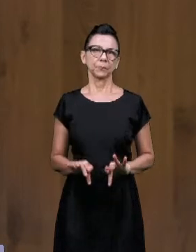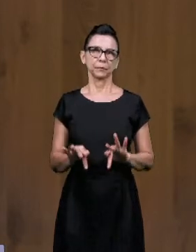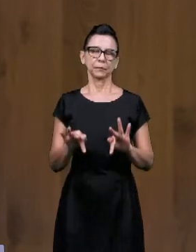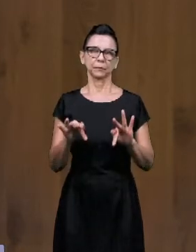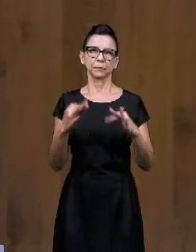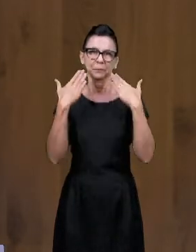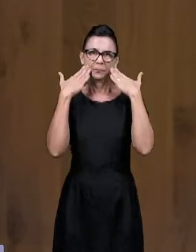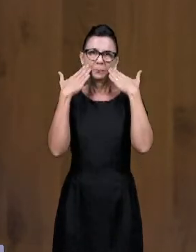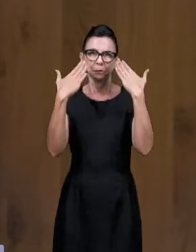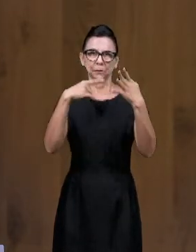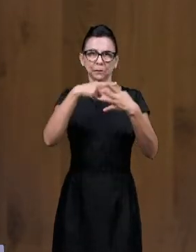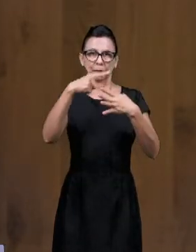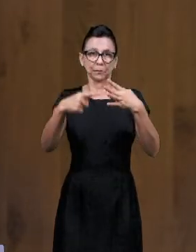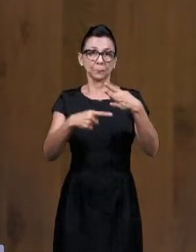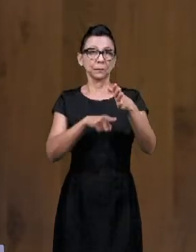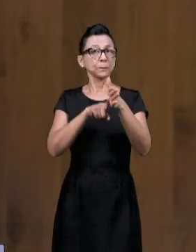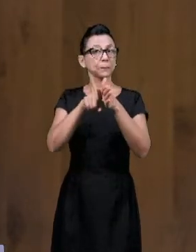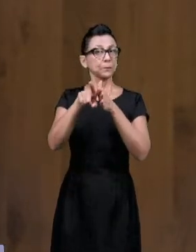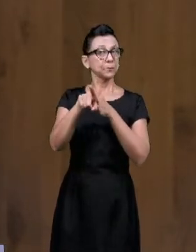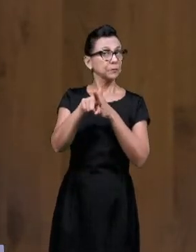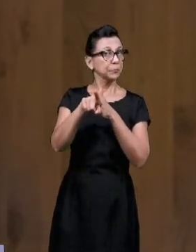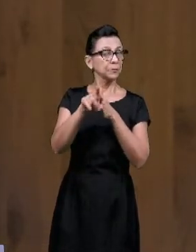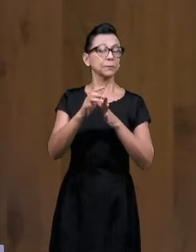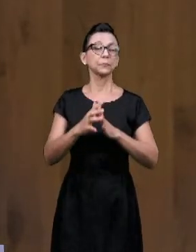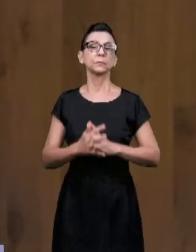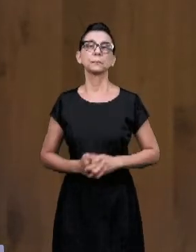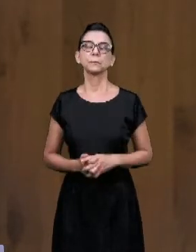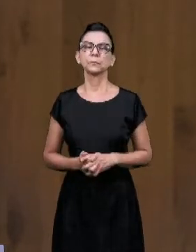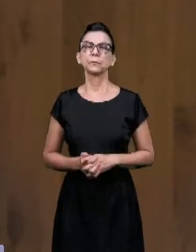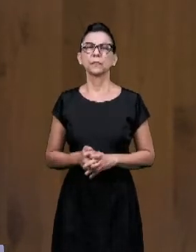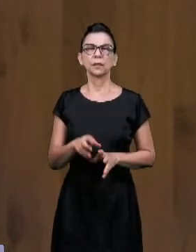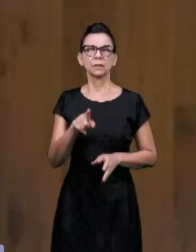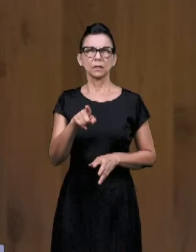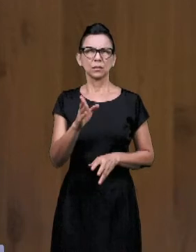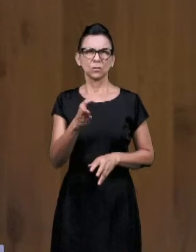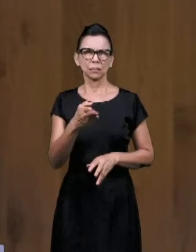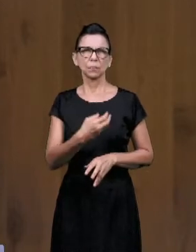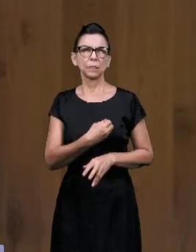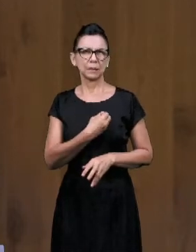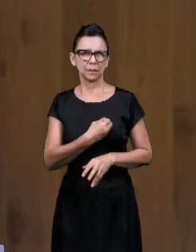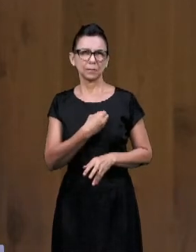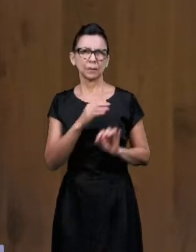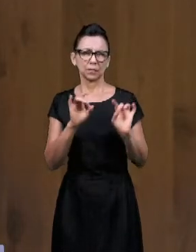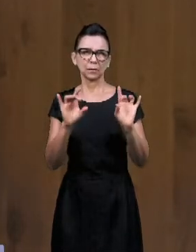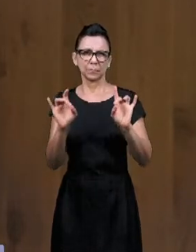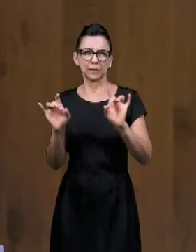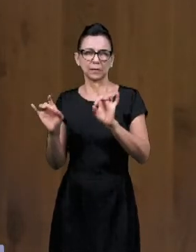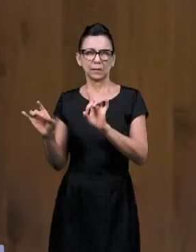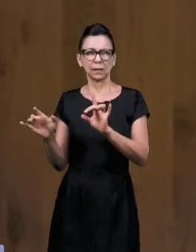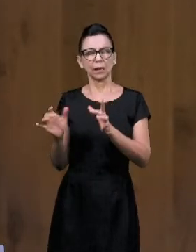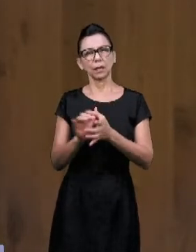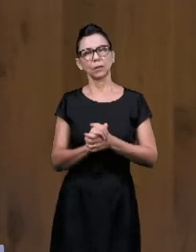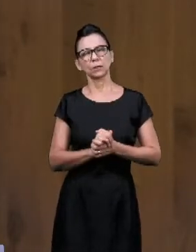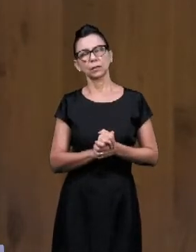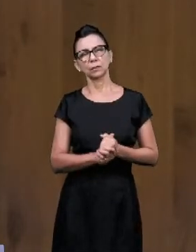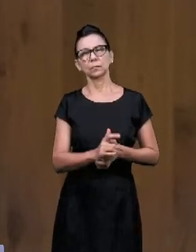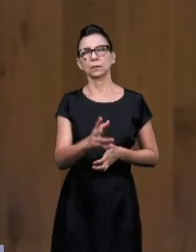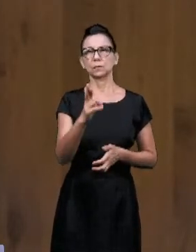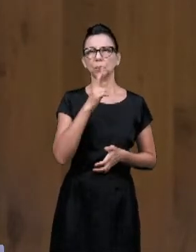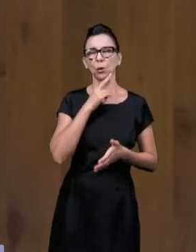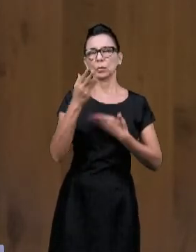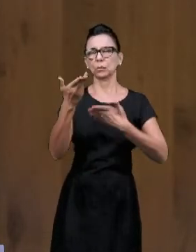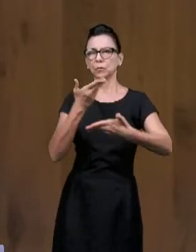das nossas 4 perguntas, onde aqui os irmãos puderam ter uma participação muito especial, apresentando as suas respostas através